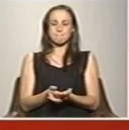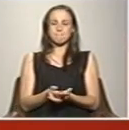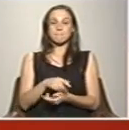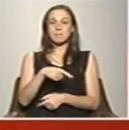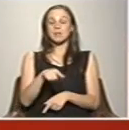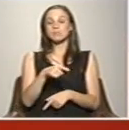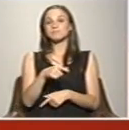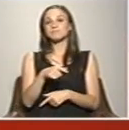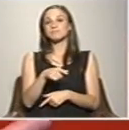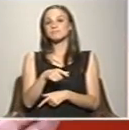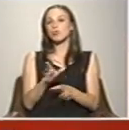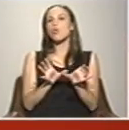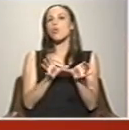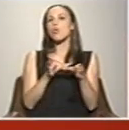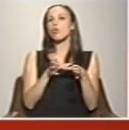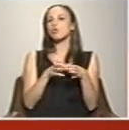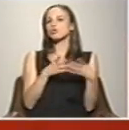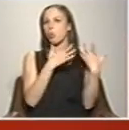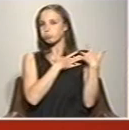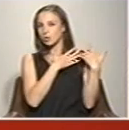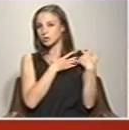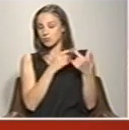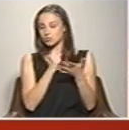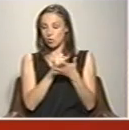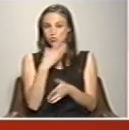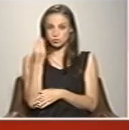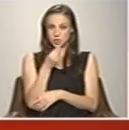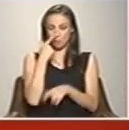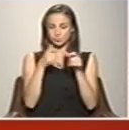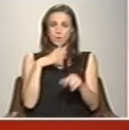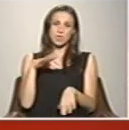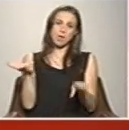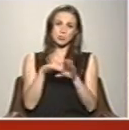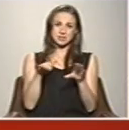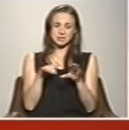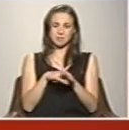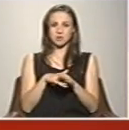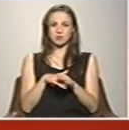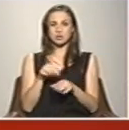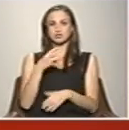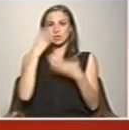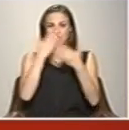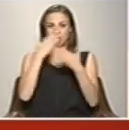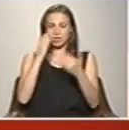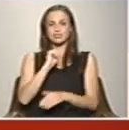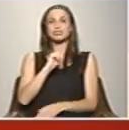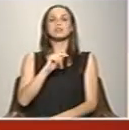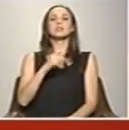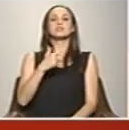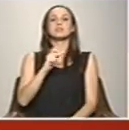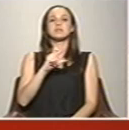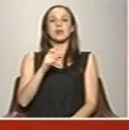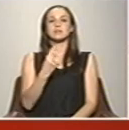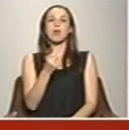muito importantes para os estudantes e para os participantes que querem estar no nosso 3-Day Startup. Portanto, eles recebem uma